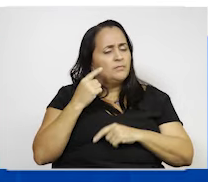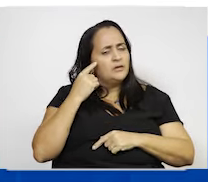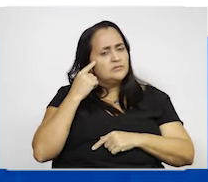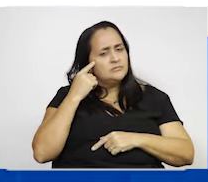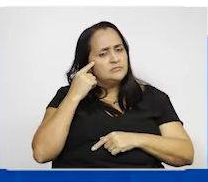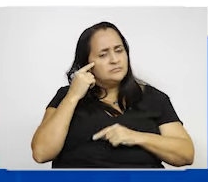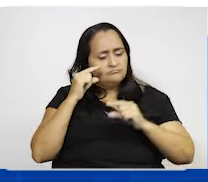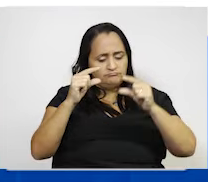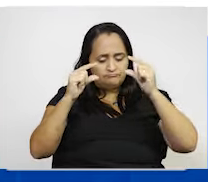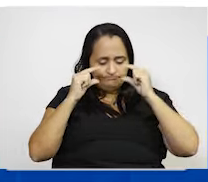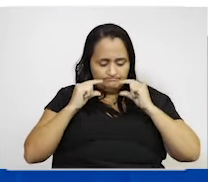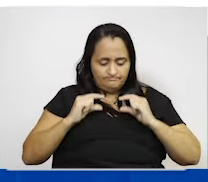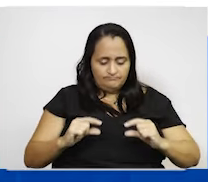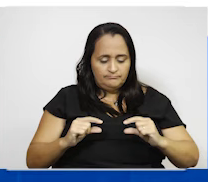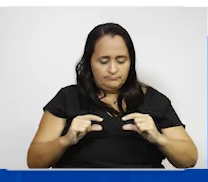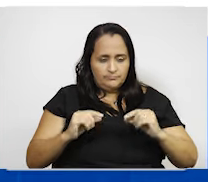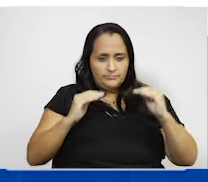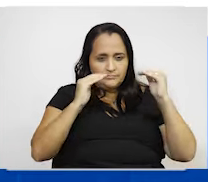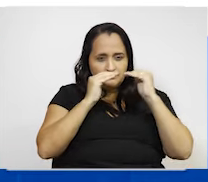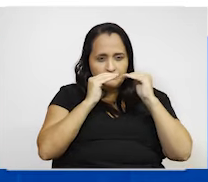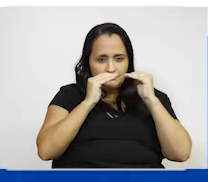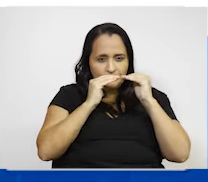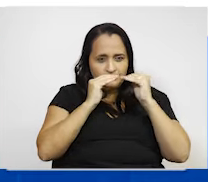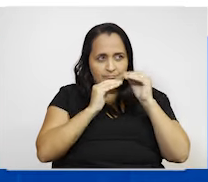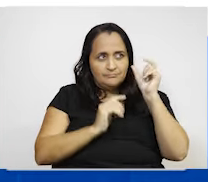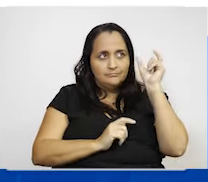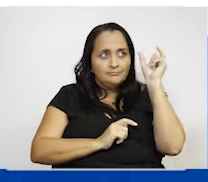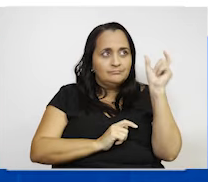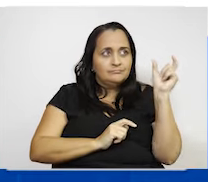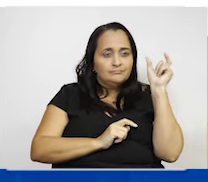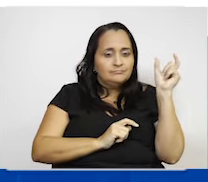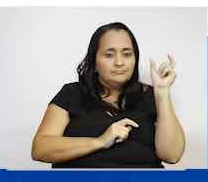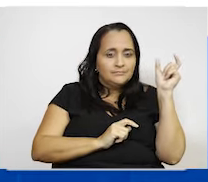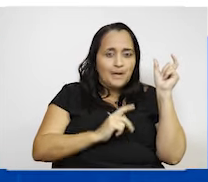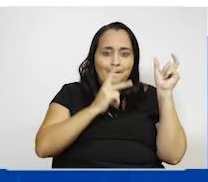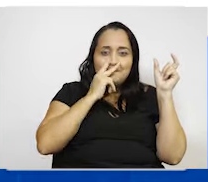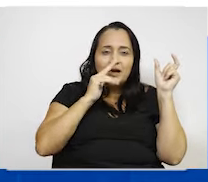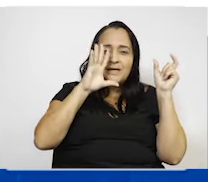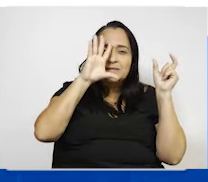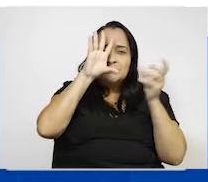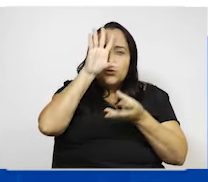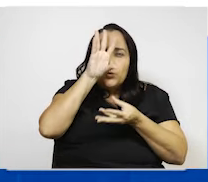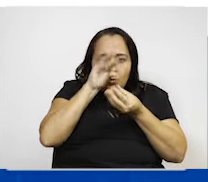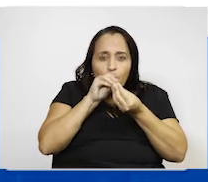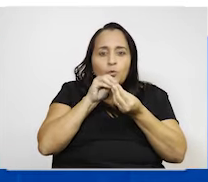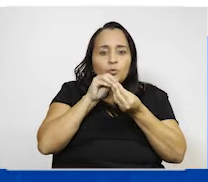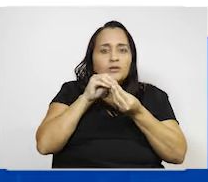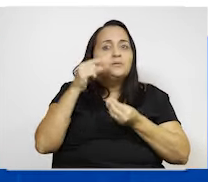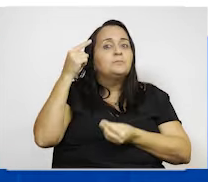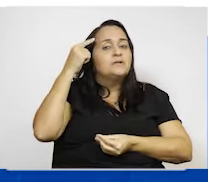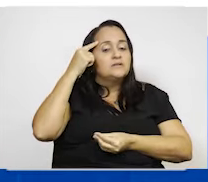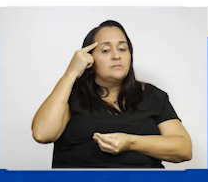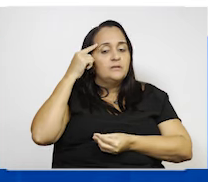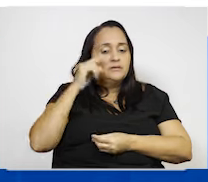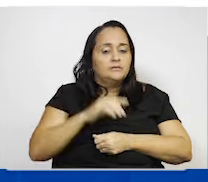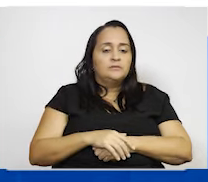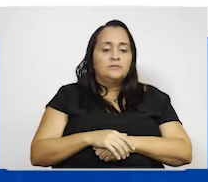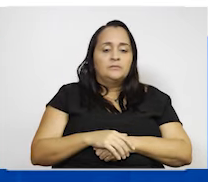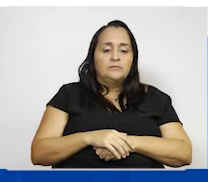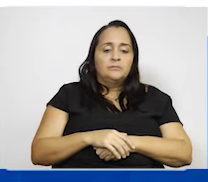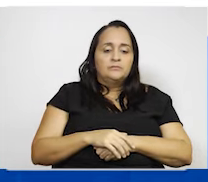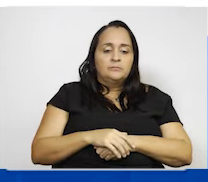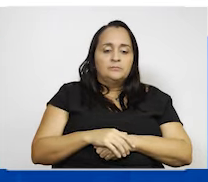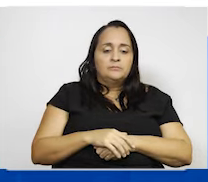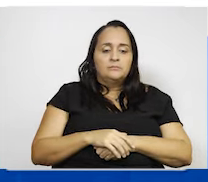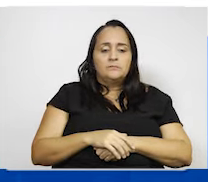podem me dar a mesma ideia de concluindo o pensamento? Portanto, entendeu? Como também,